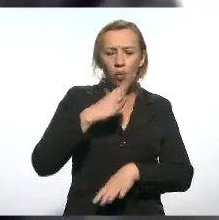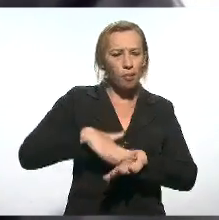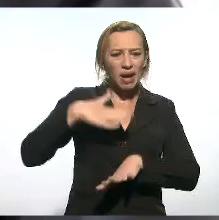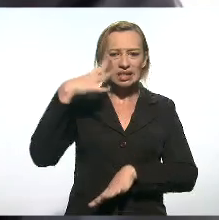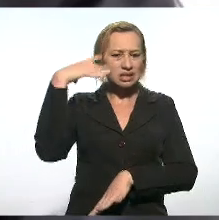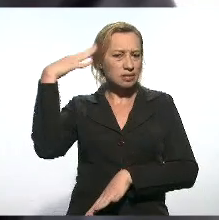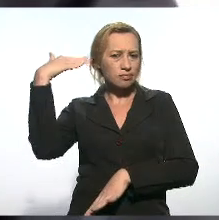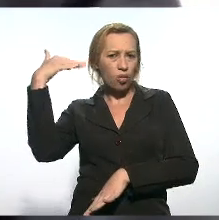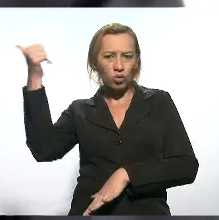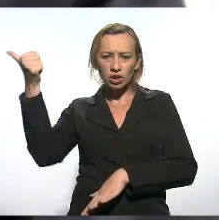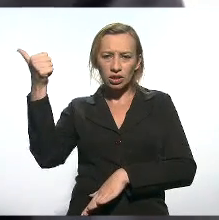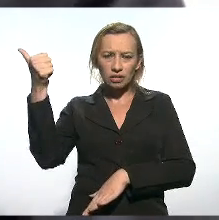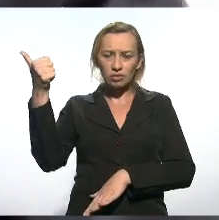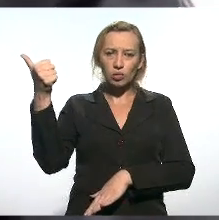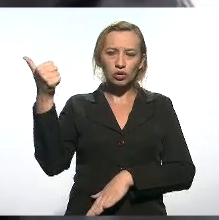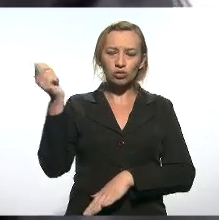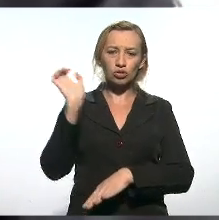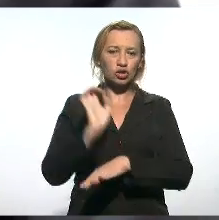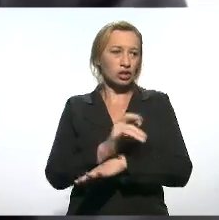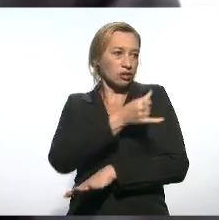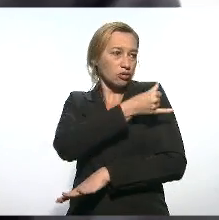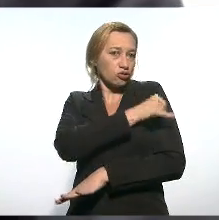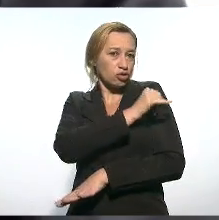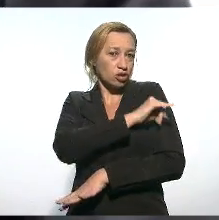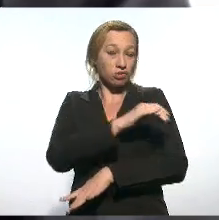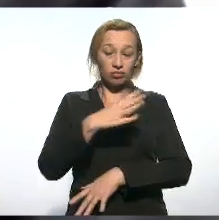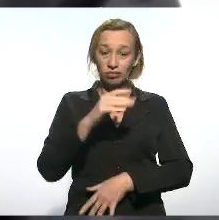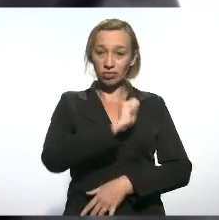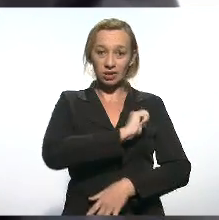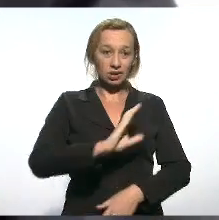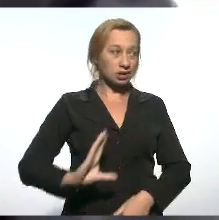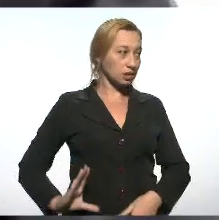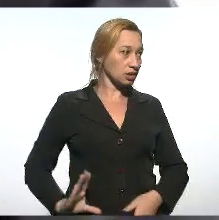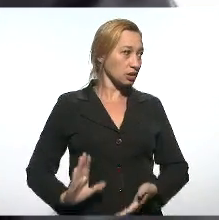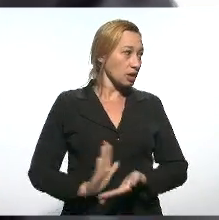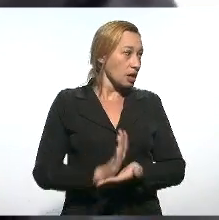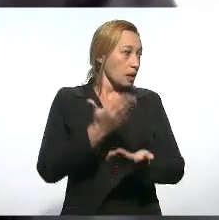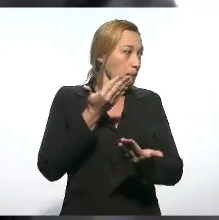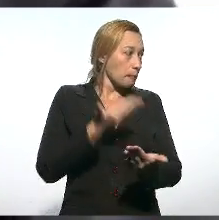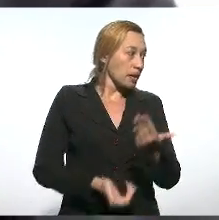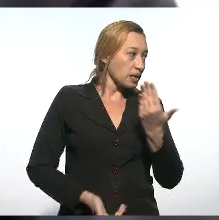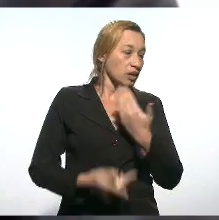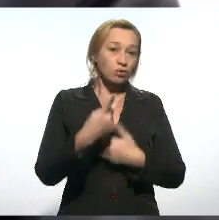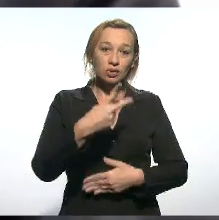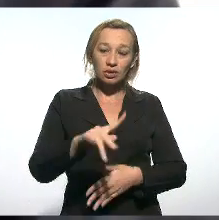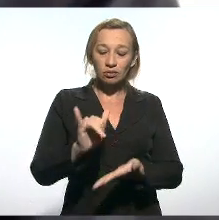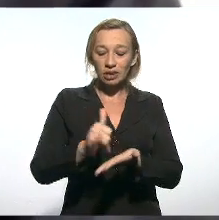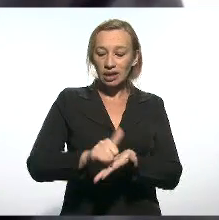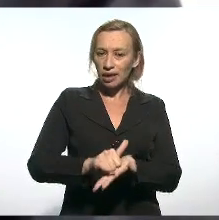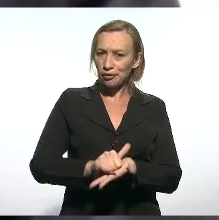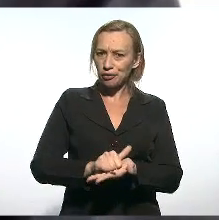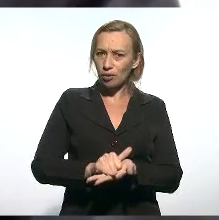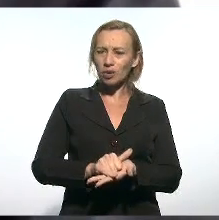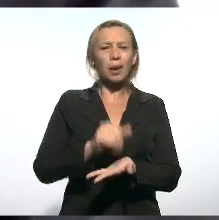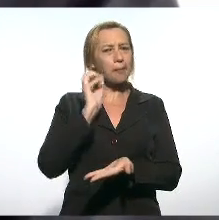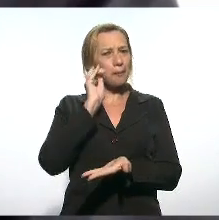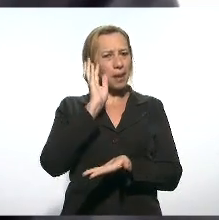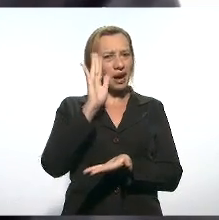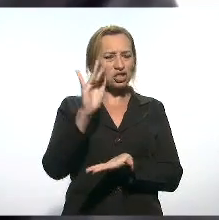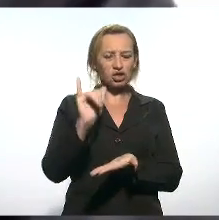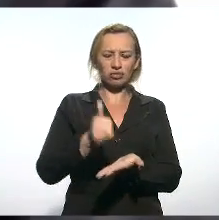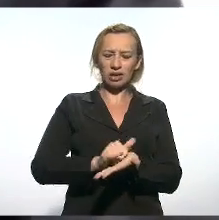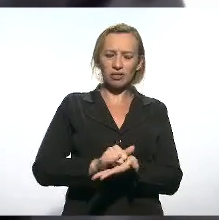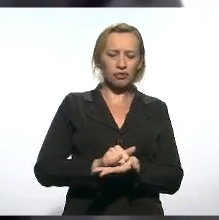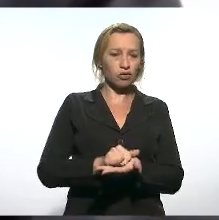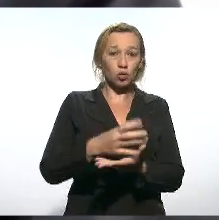do estado do Rio de Janeiro, André Siciliano, perder o telefone do senhor. Imagine o senhor sem